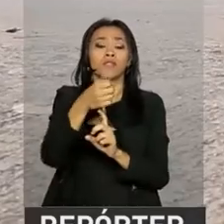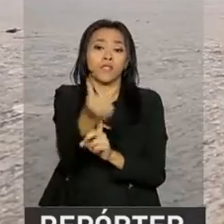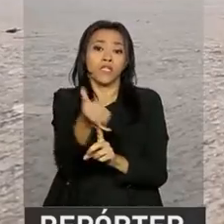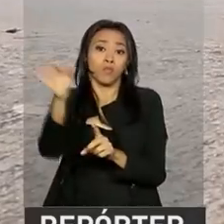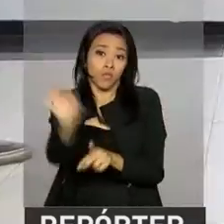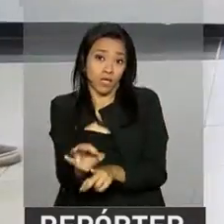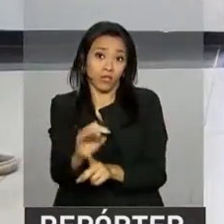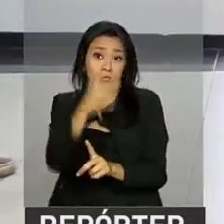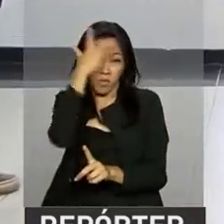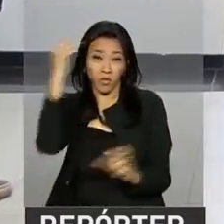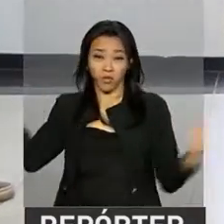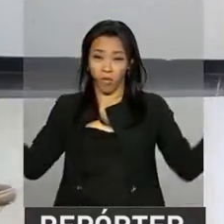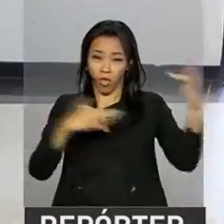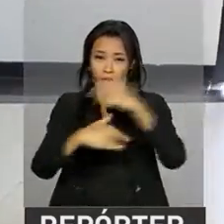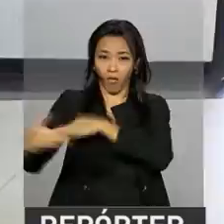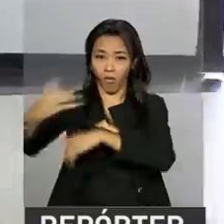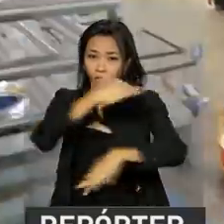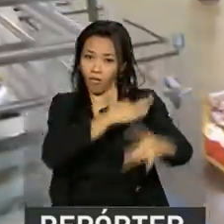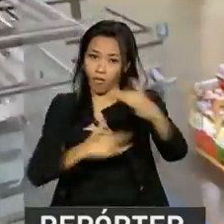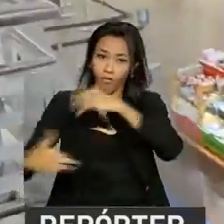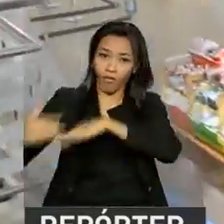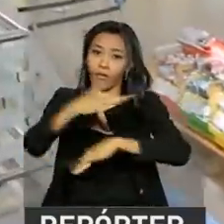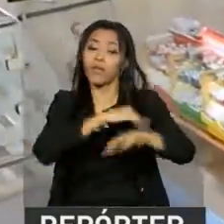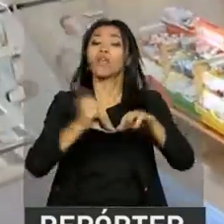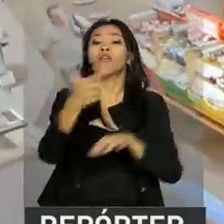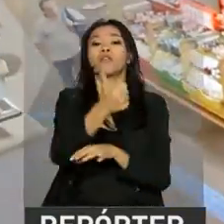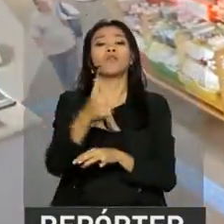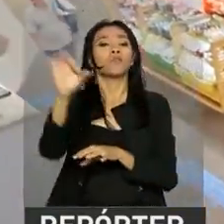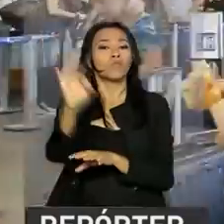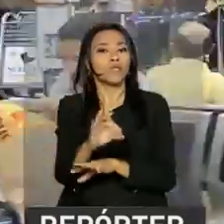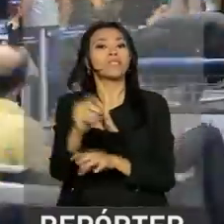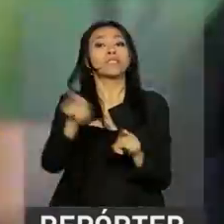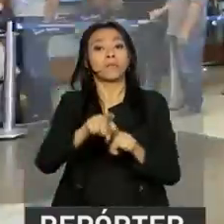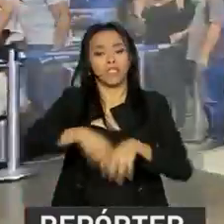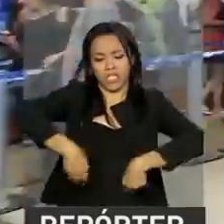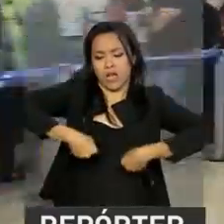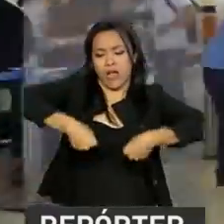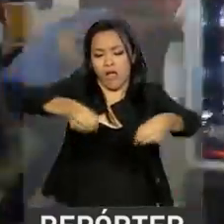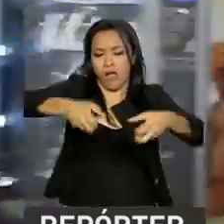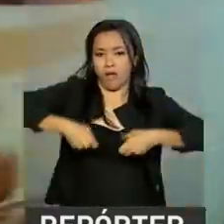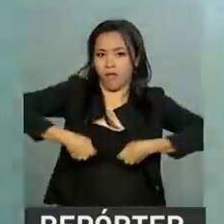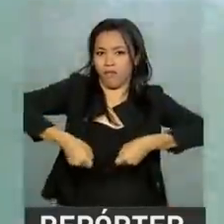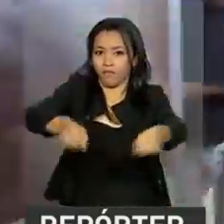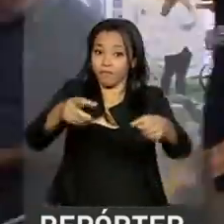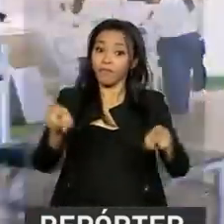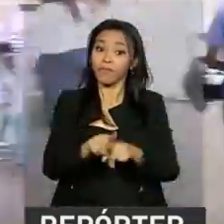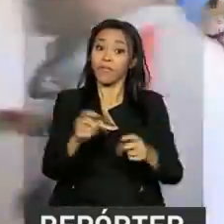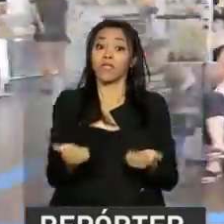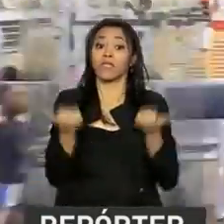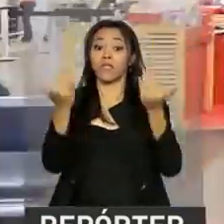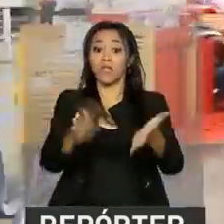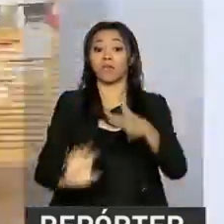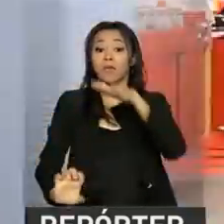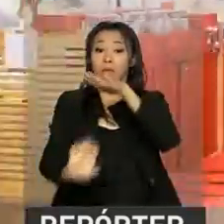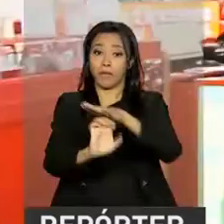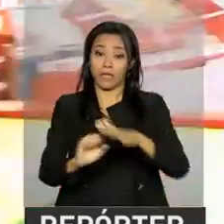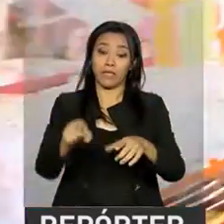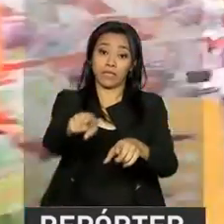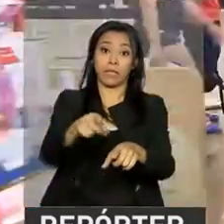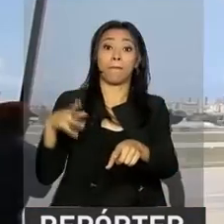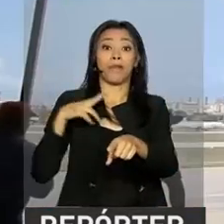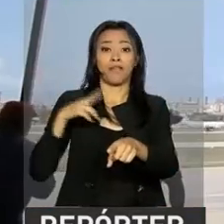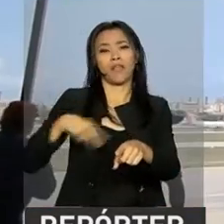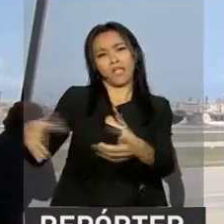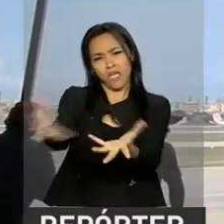e 12,6% das cargas movimentadas nos aeroportos do país. Com a concessão à iniciativa privada, estima-se que esses